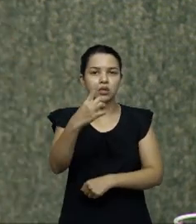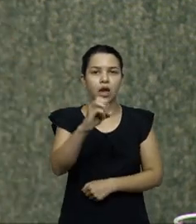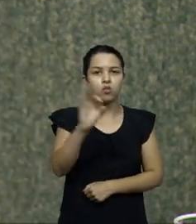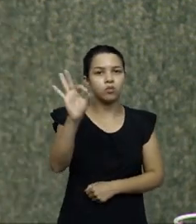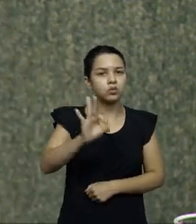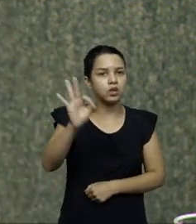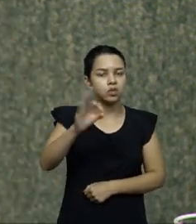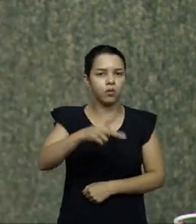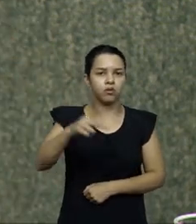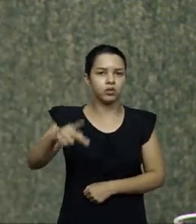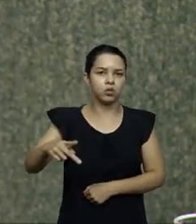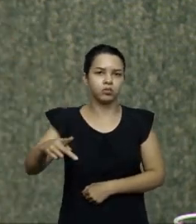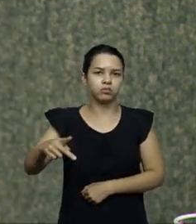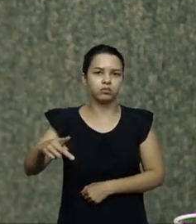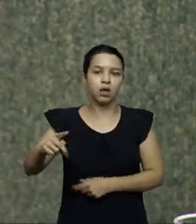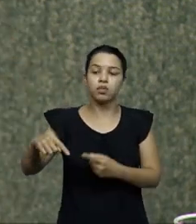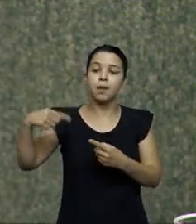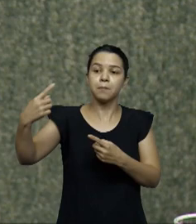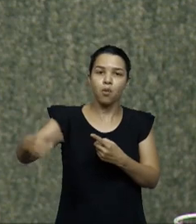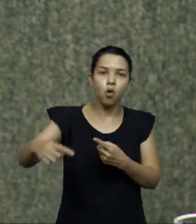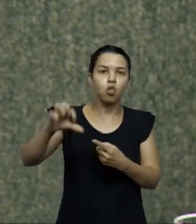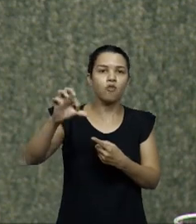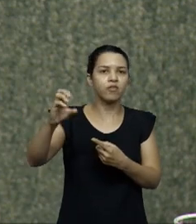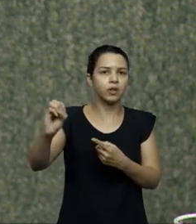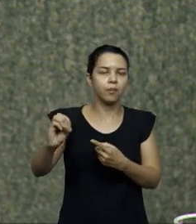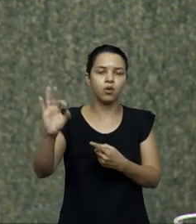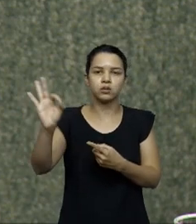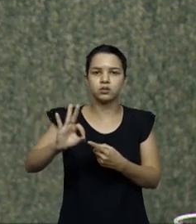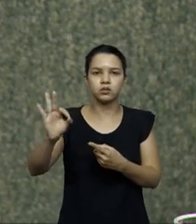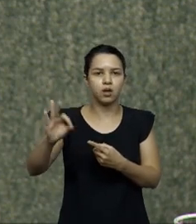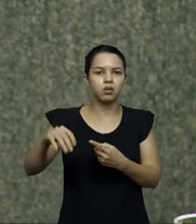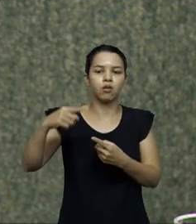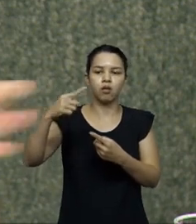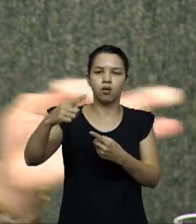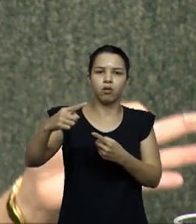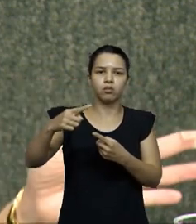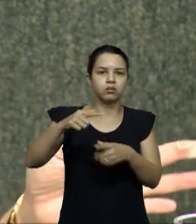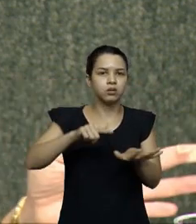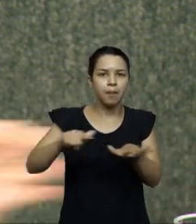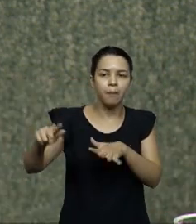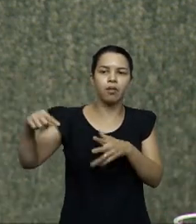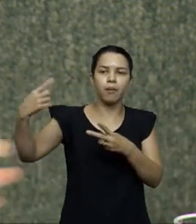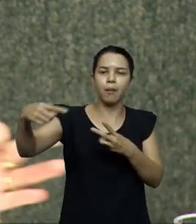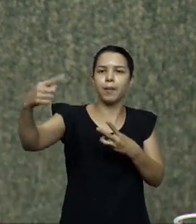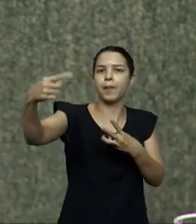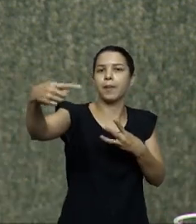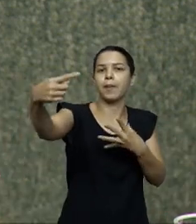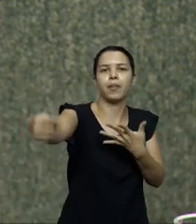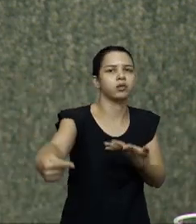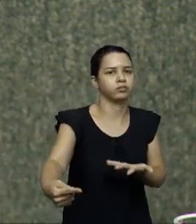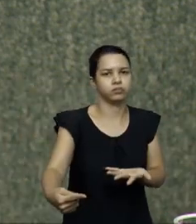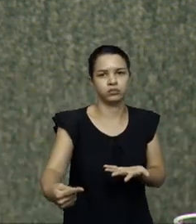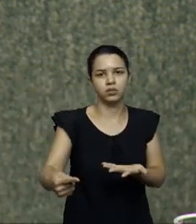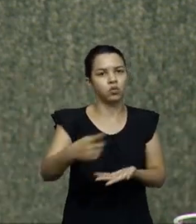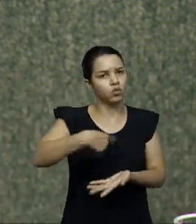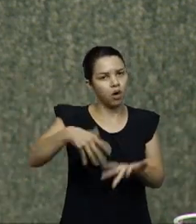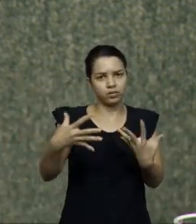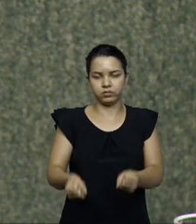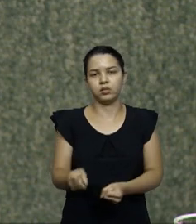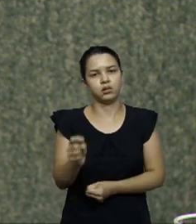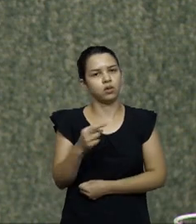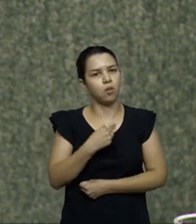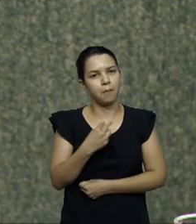vem duas semanas três quatro cinco depois então não dá mais para gente tolerar essa